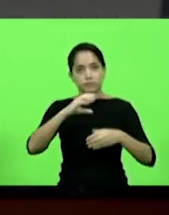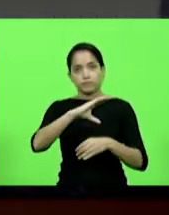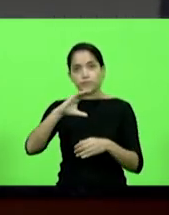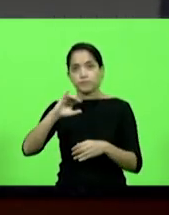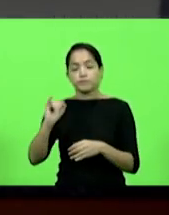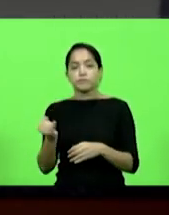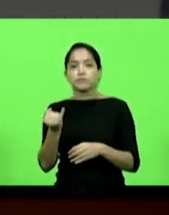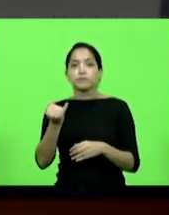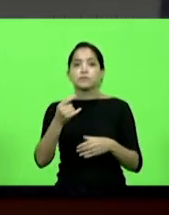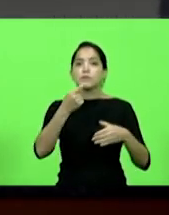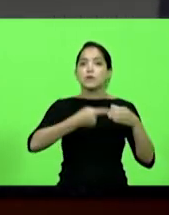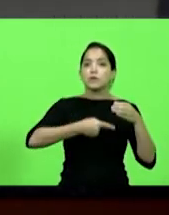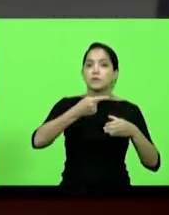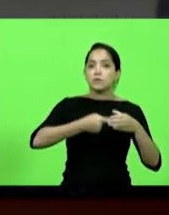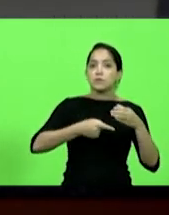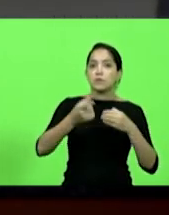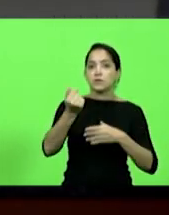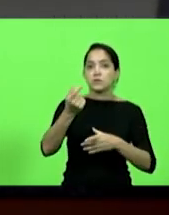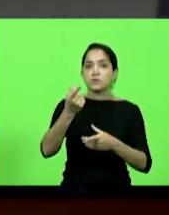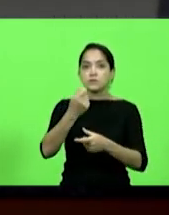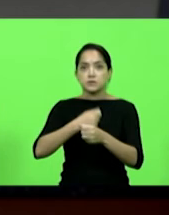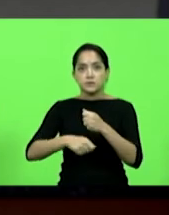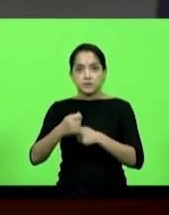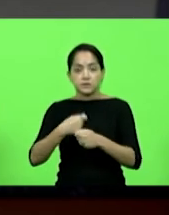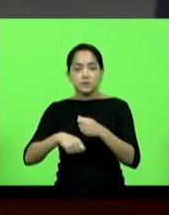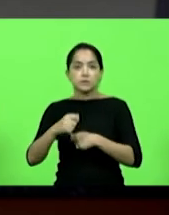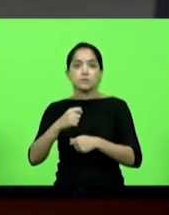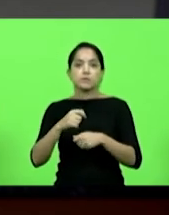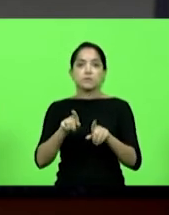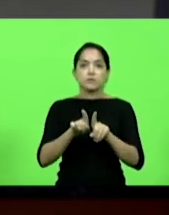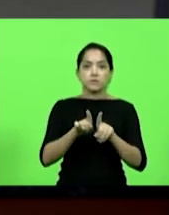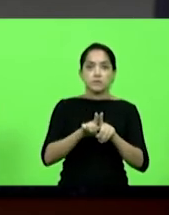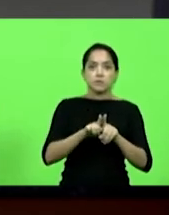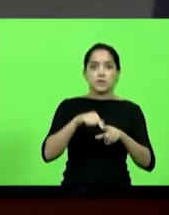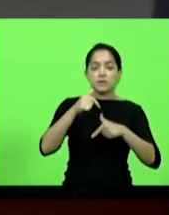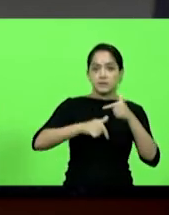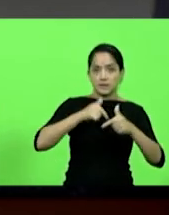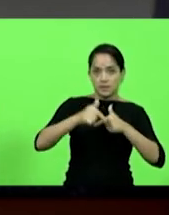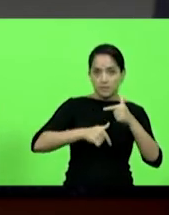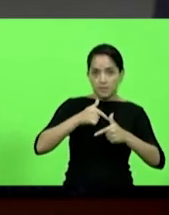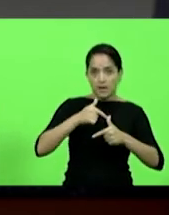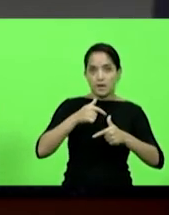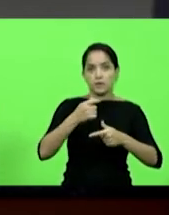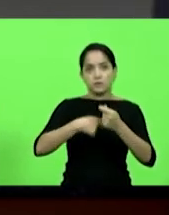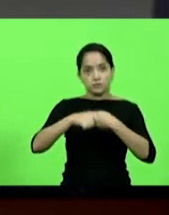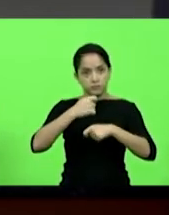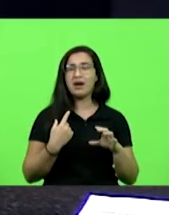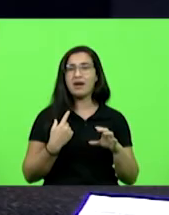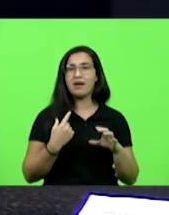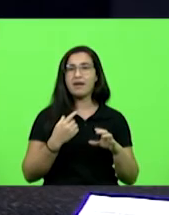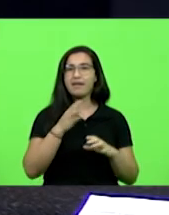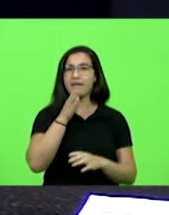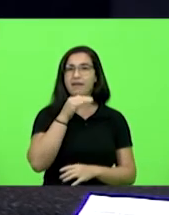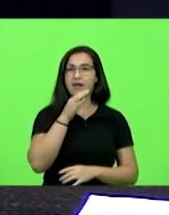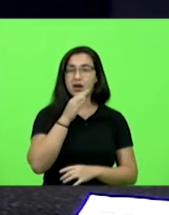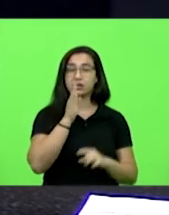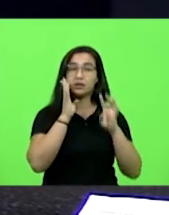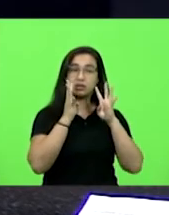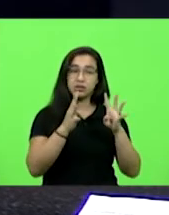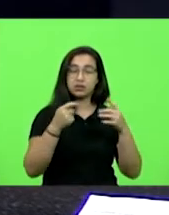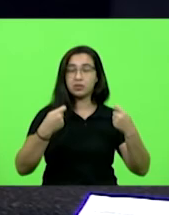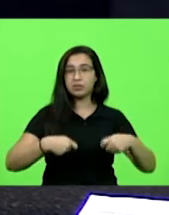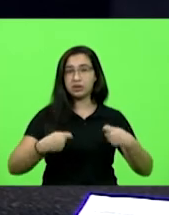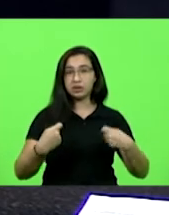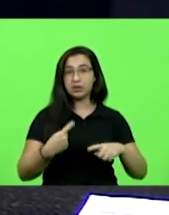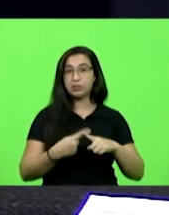comunicou a divisão das vagas que vai valer para o biênio 2021/2022 vez a partir